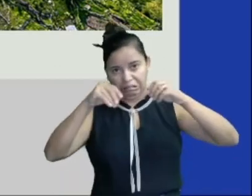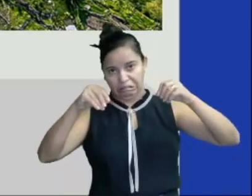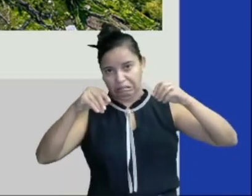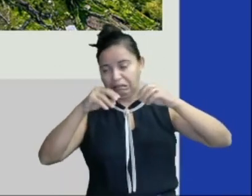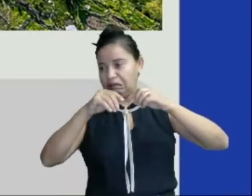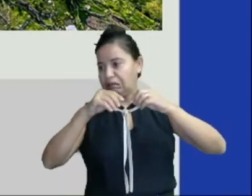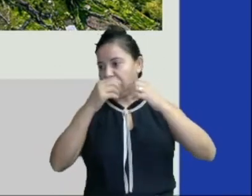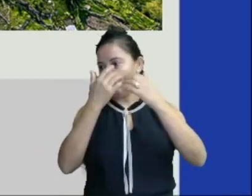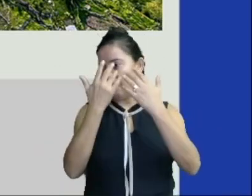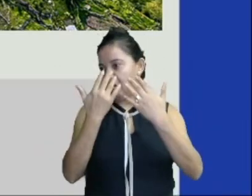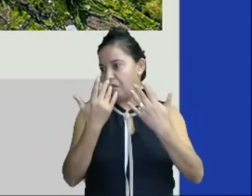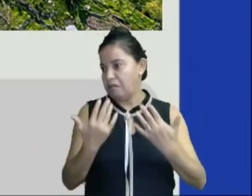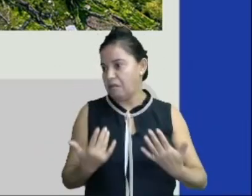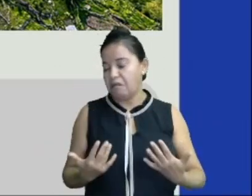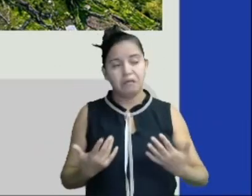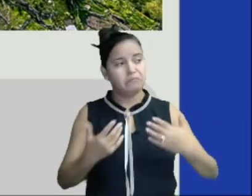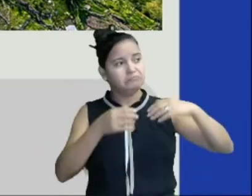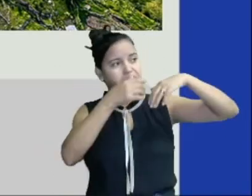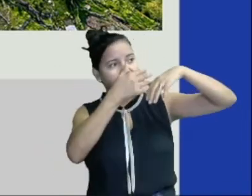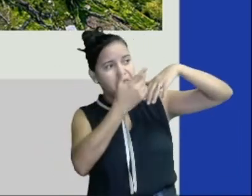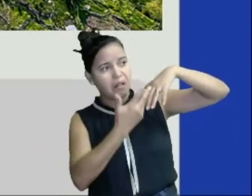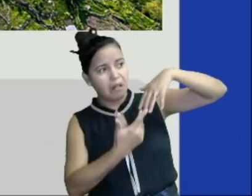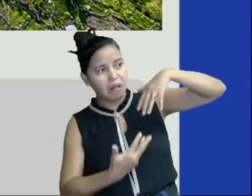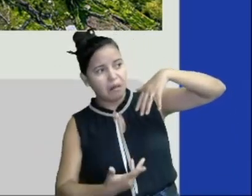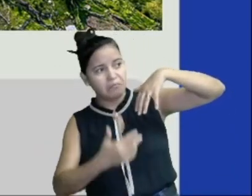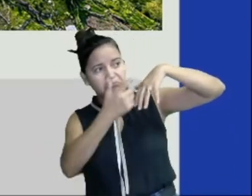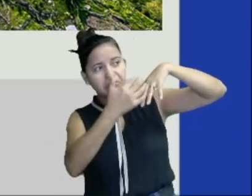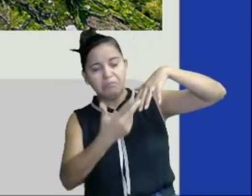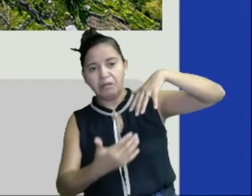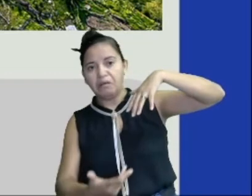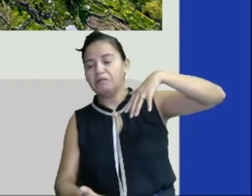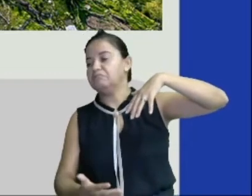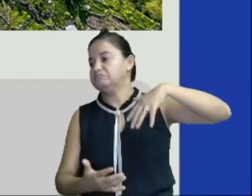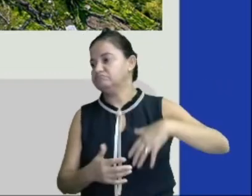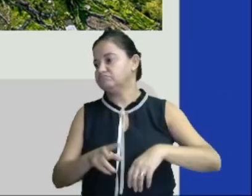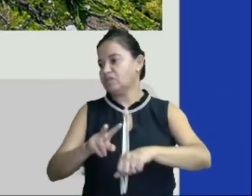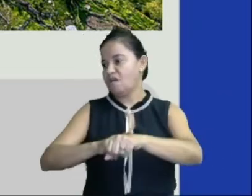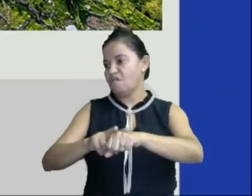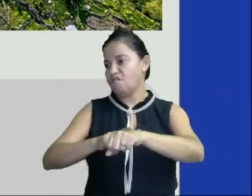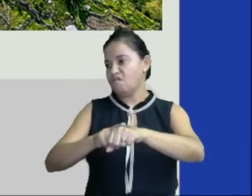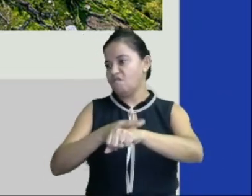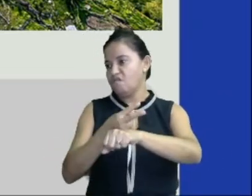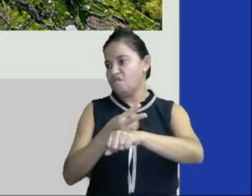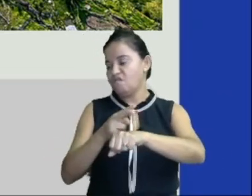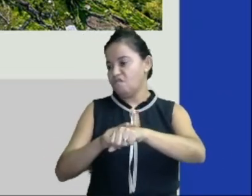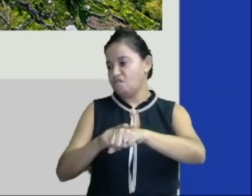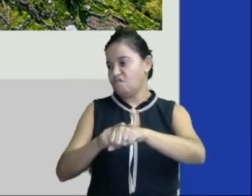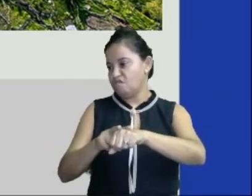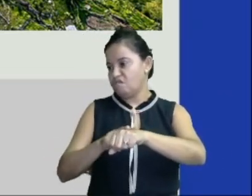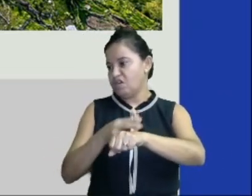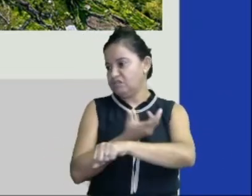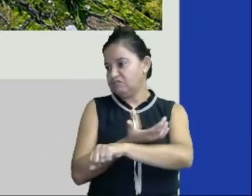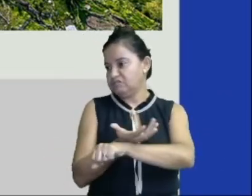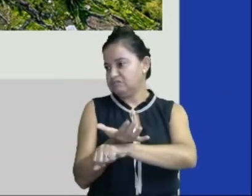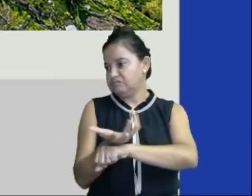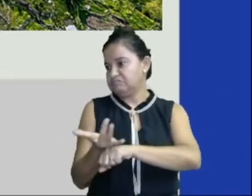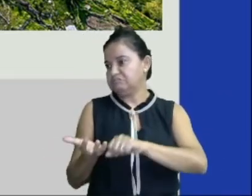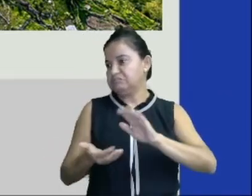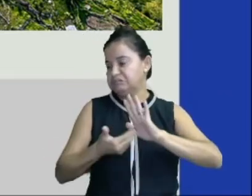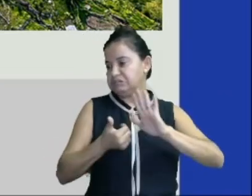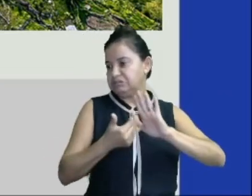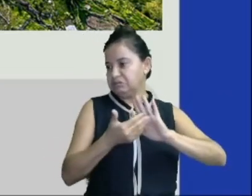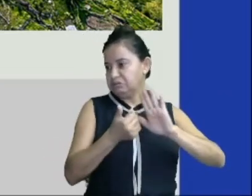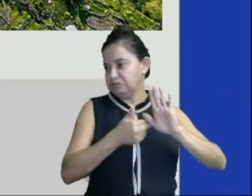né, justamente em encostas que tiveram toda a sua vegetação retirada, né? Portanto,